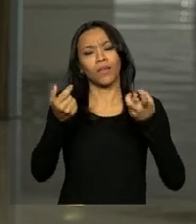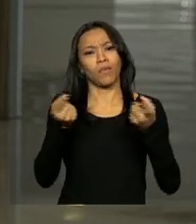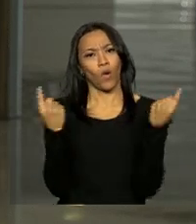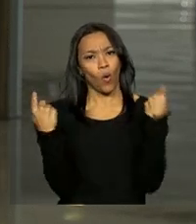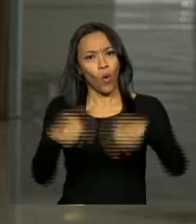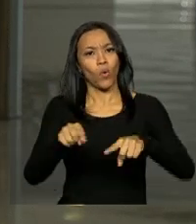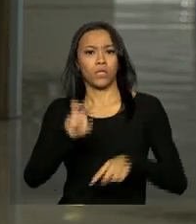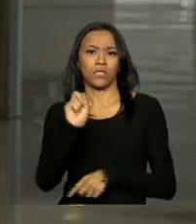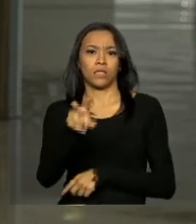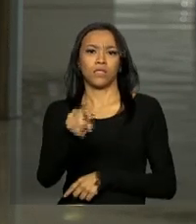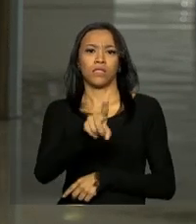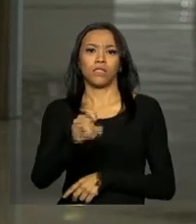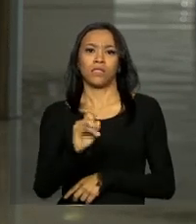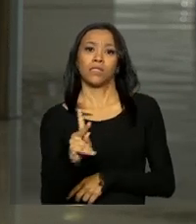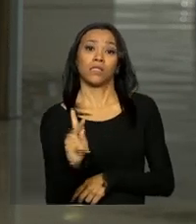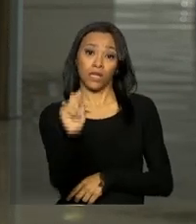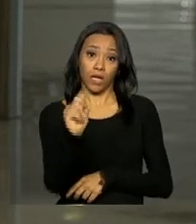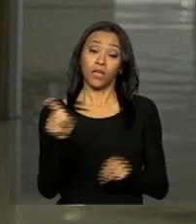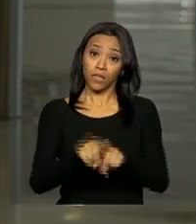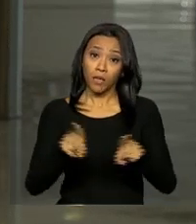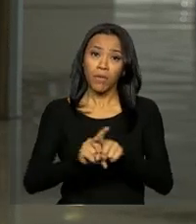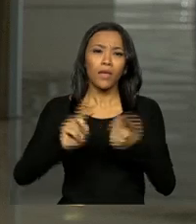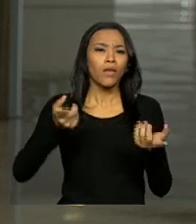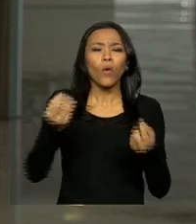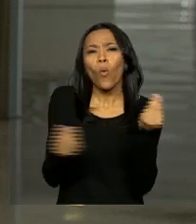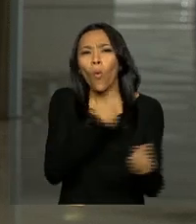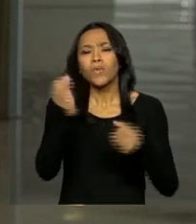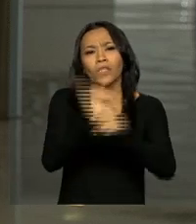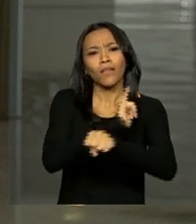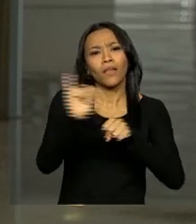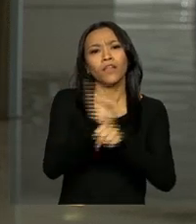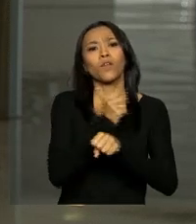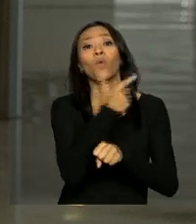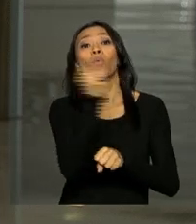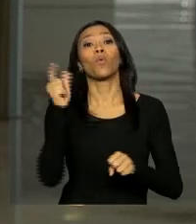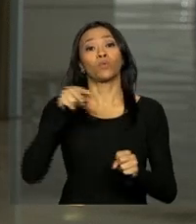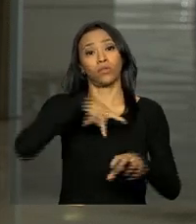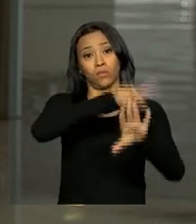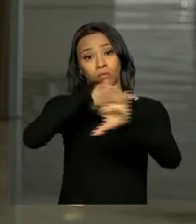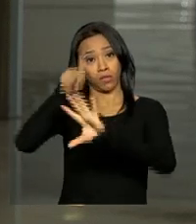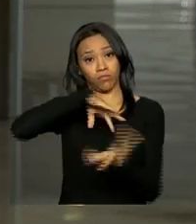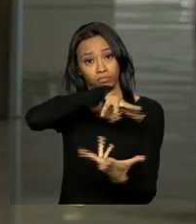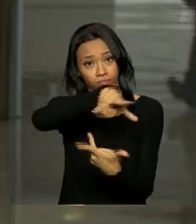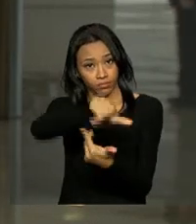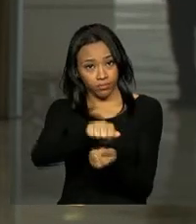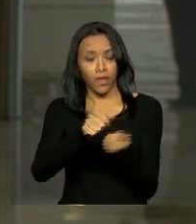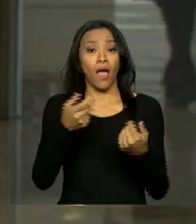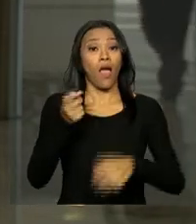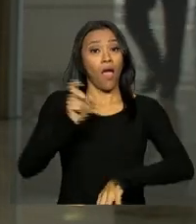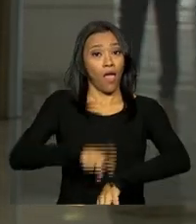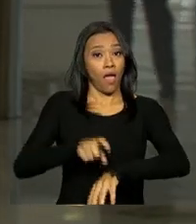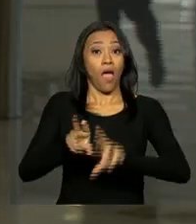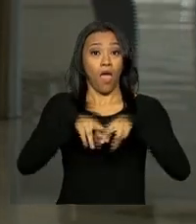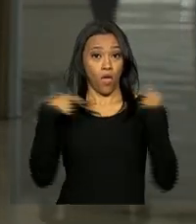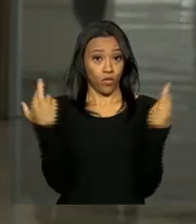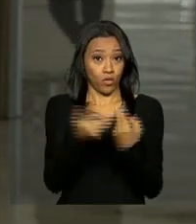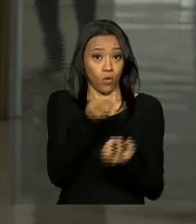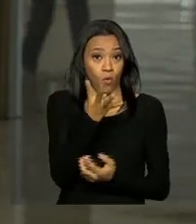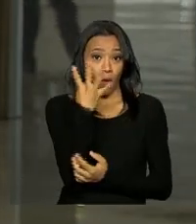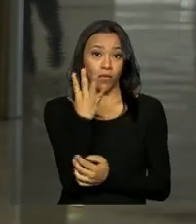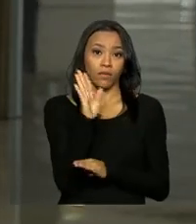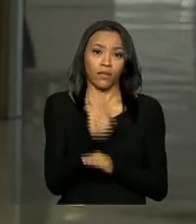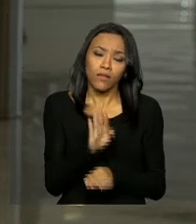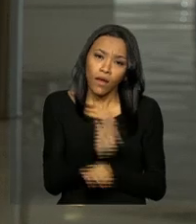também falar das articulações com a cooperação internacional sobre esse tema. A reunião vai ser às 16h na sede do